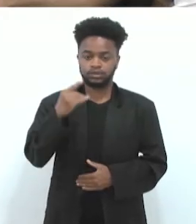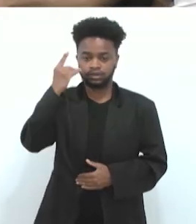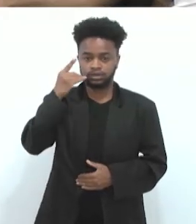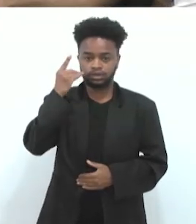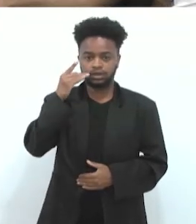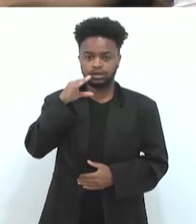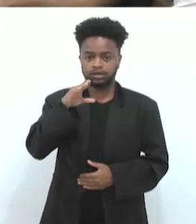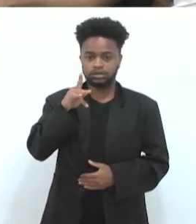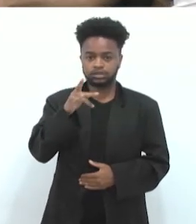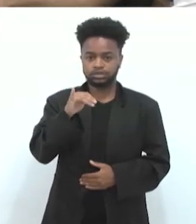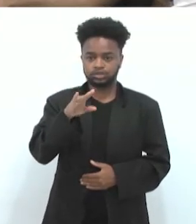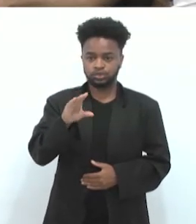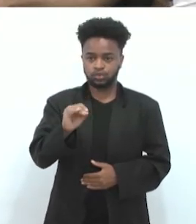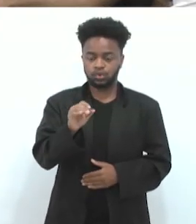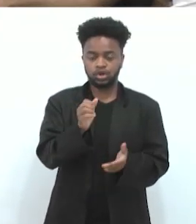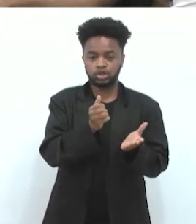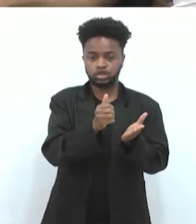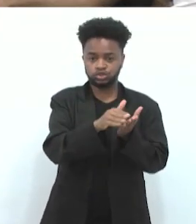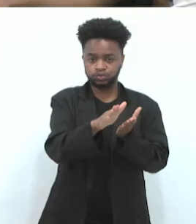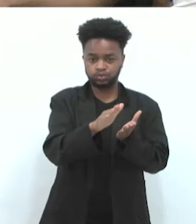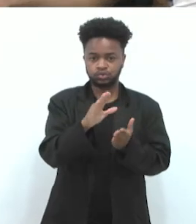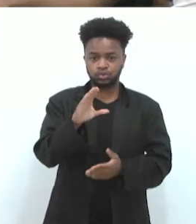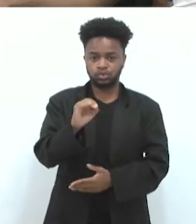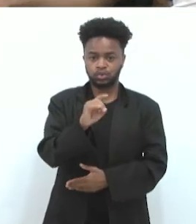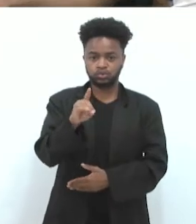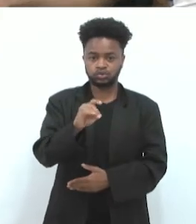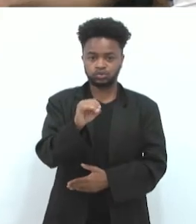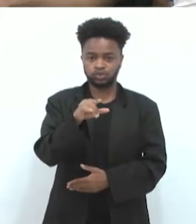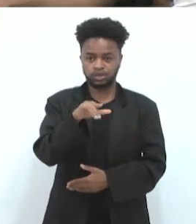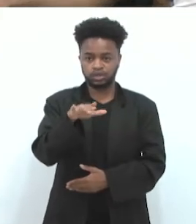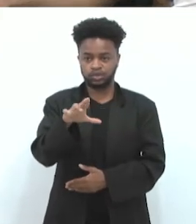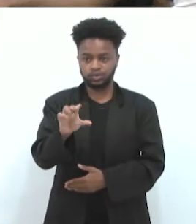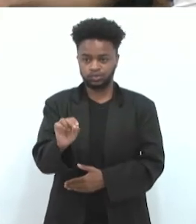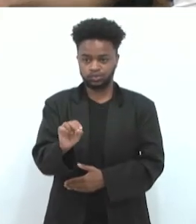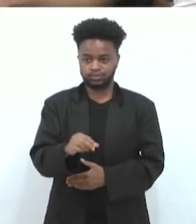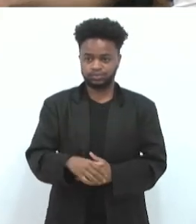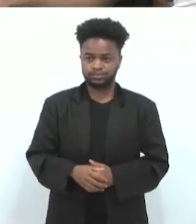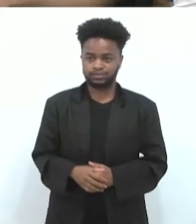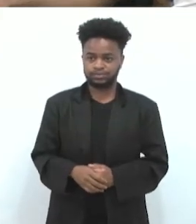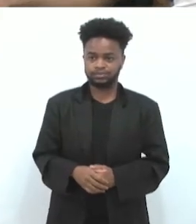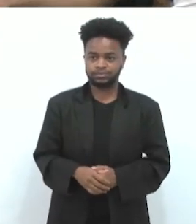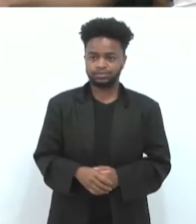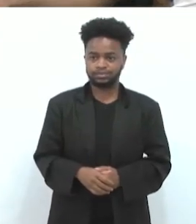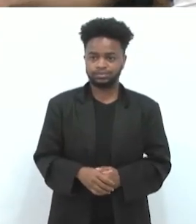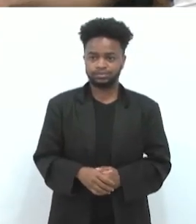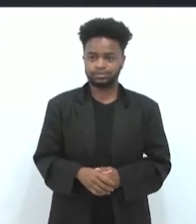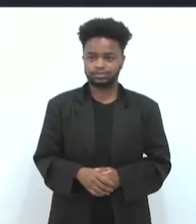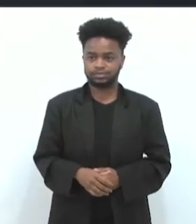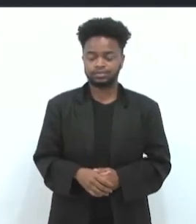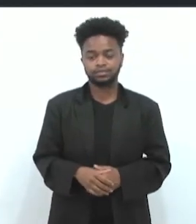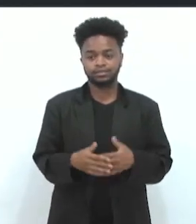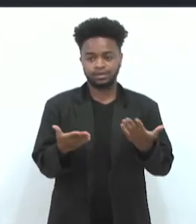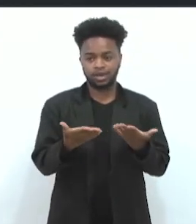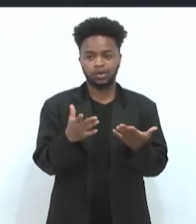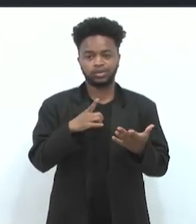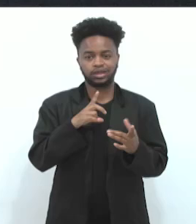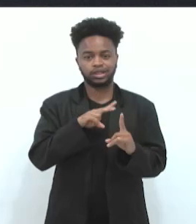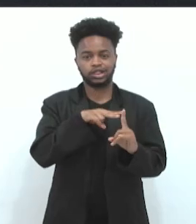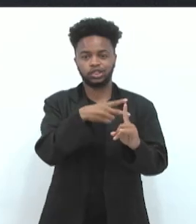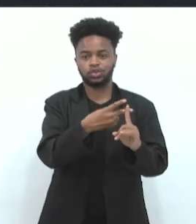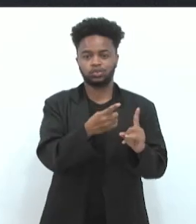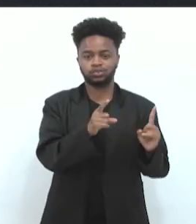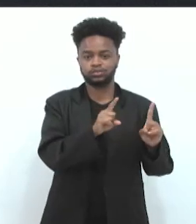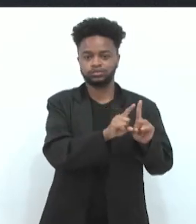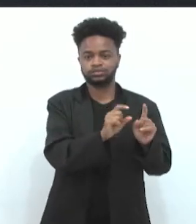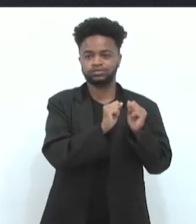Machado expulsou o deputado Cozzolino do assento Mas de ele origem. já O chegou que dando promoveu, volta. o que Veio- promoveu a dobradinha. Mas veio- deputado